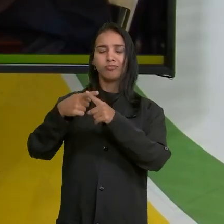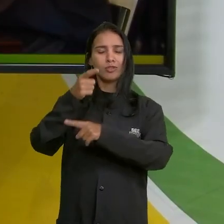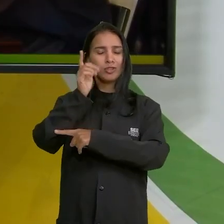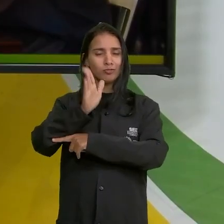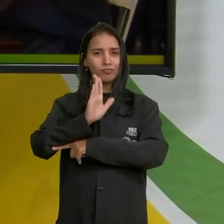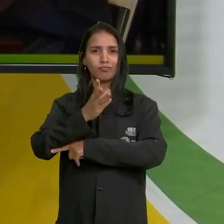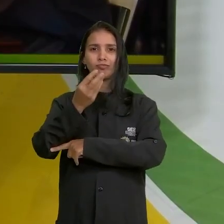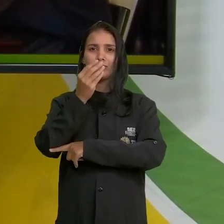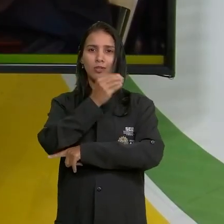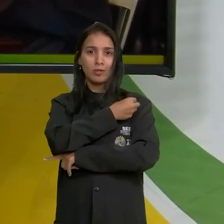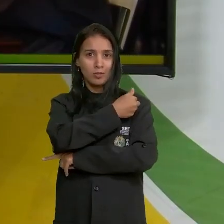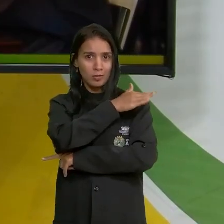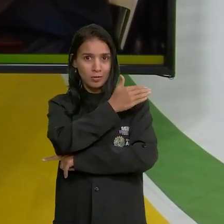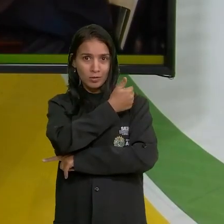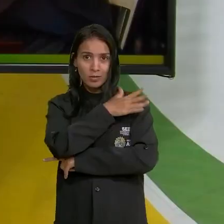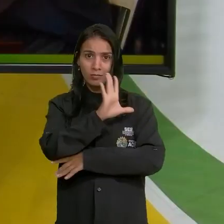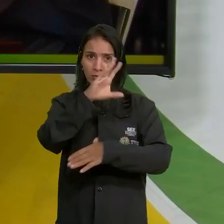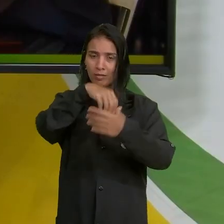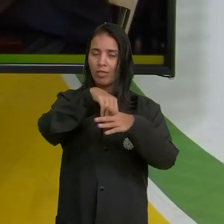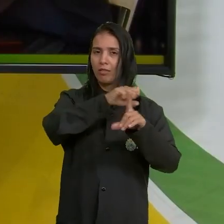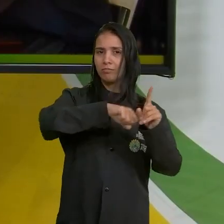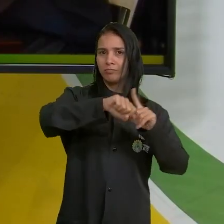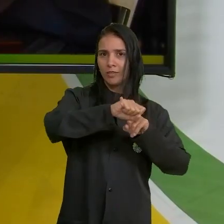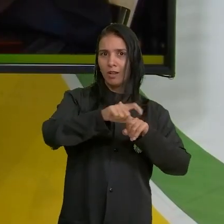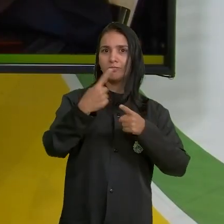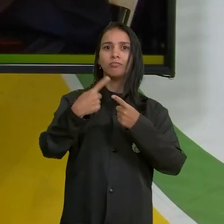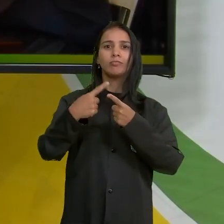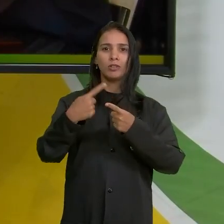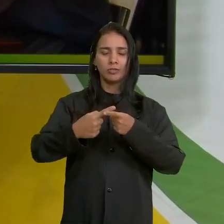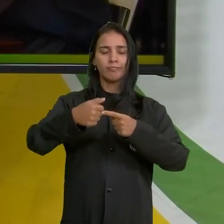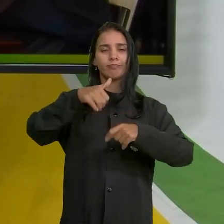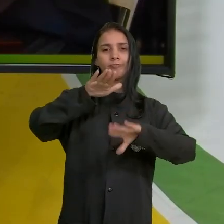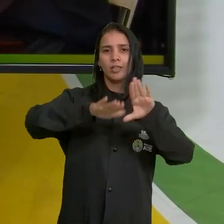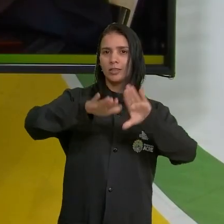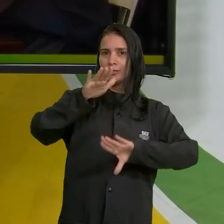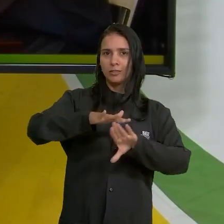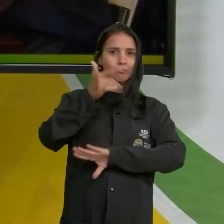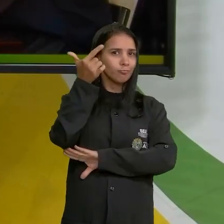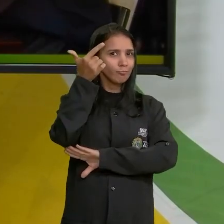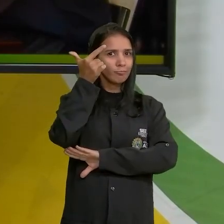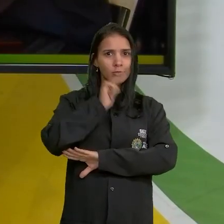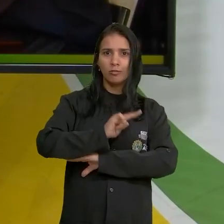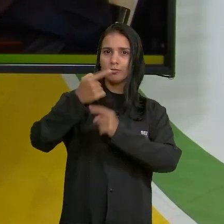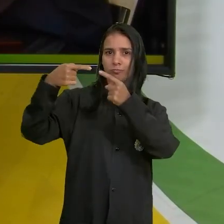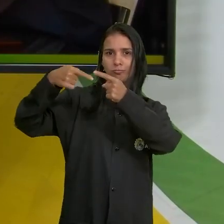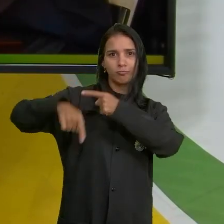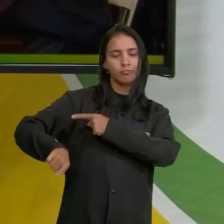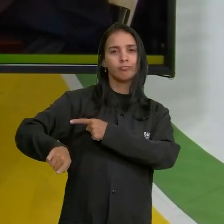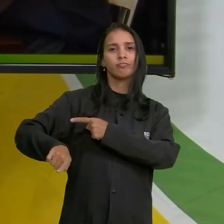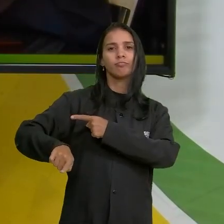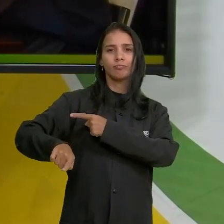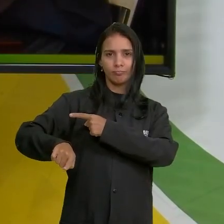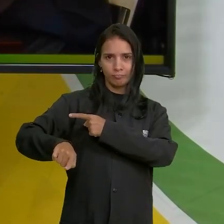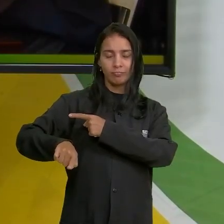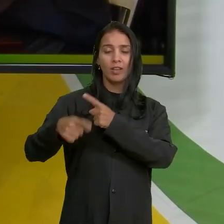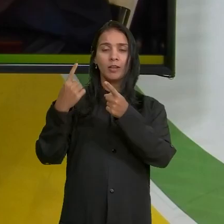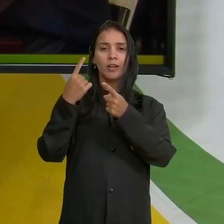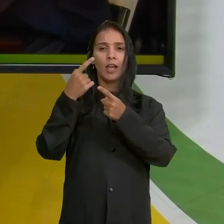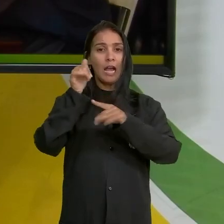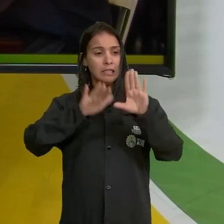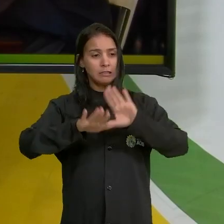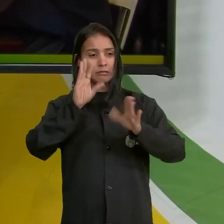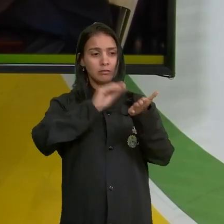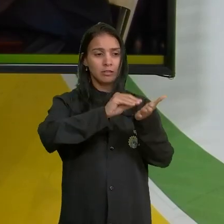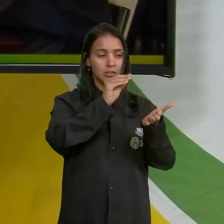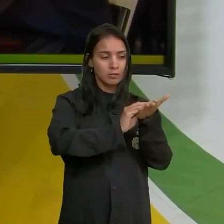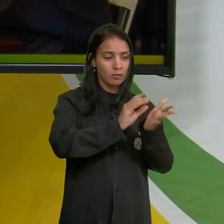Porque muitas das vezes a maioria das pessoas não consegue entender, não consegue